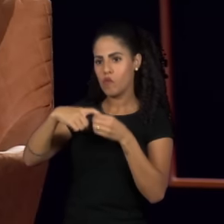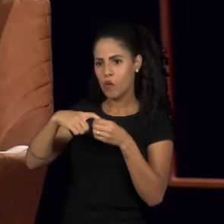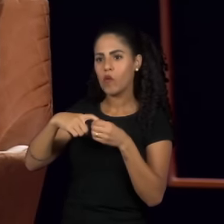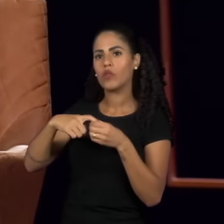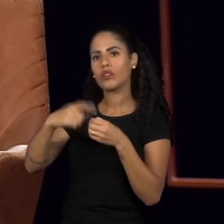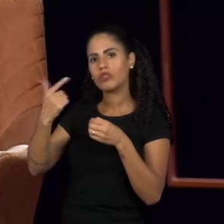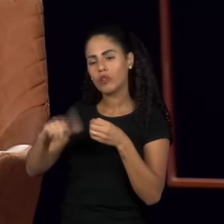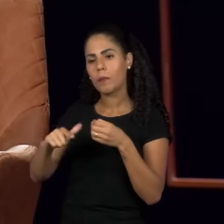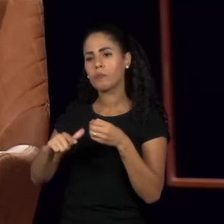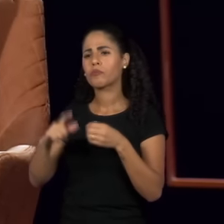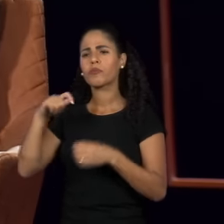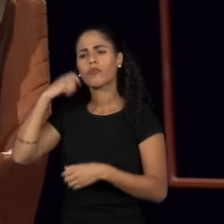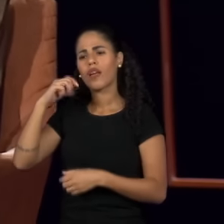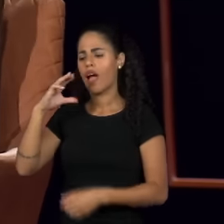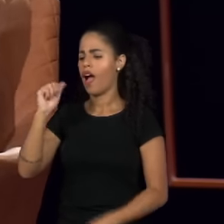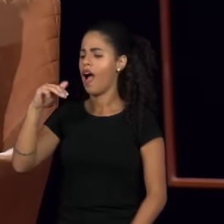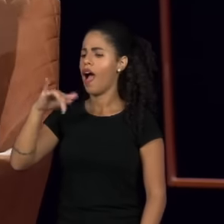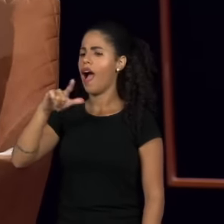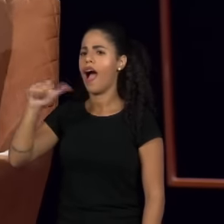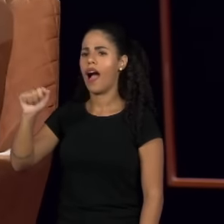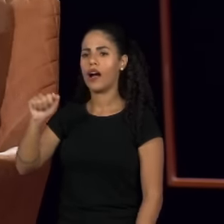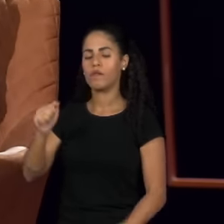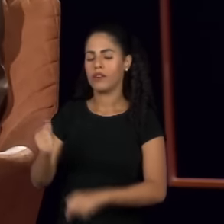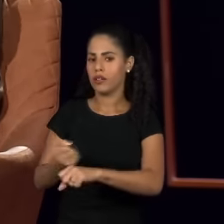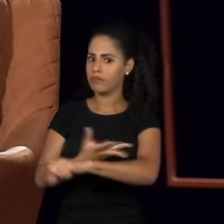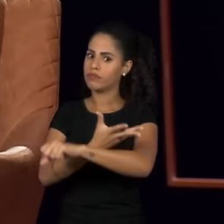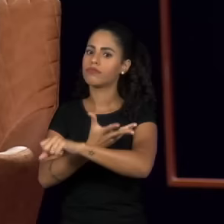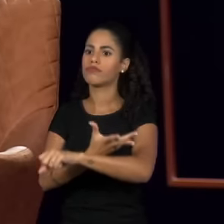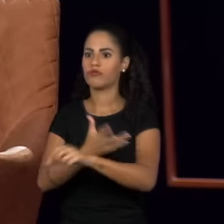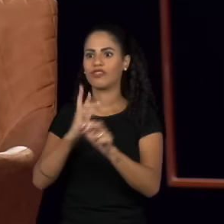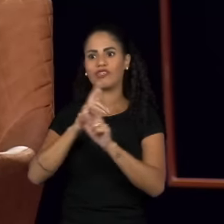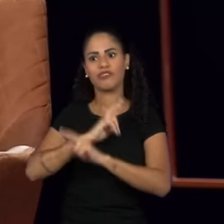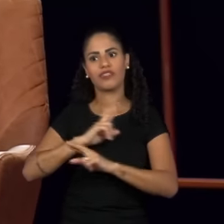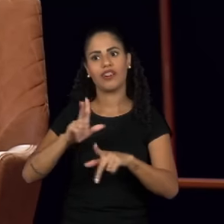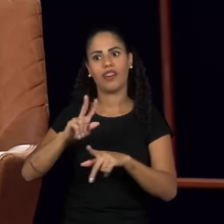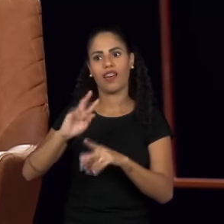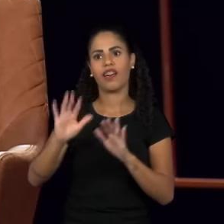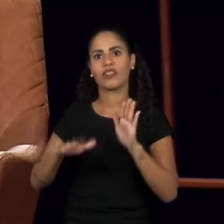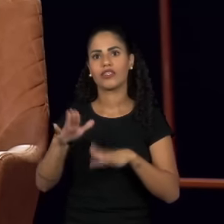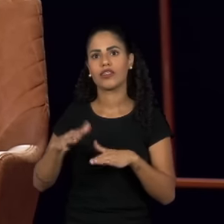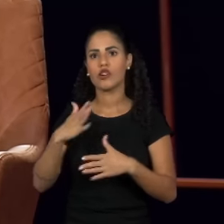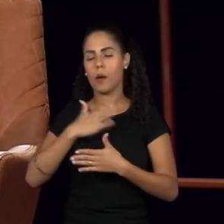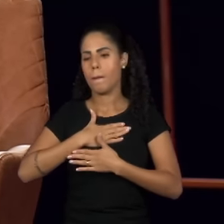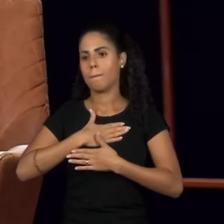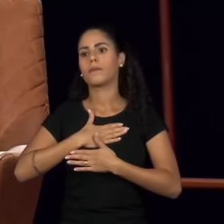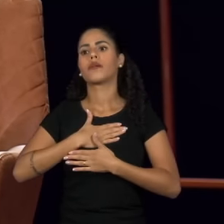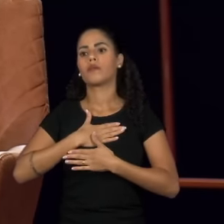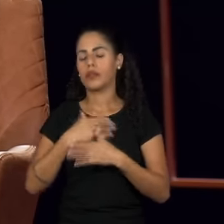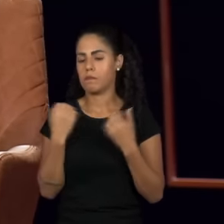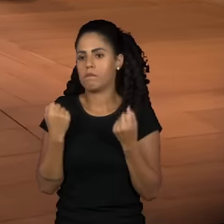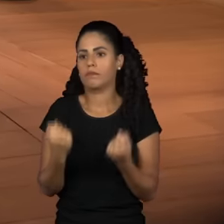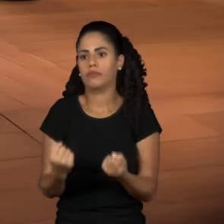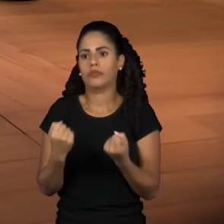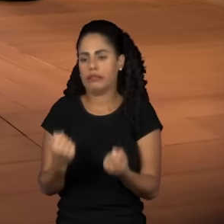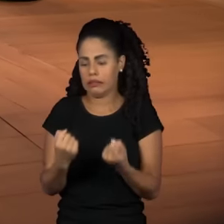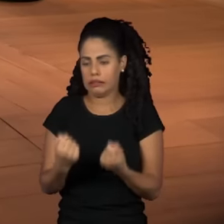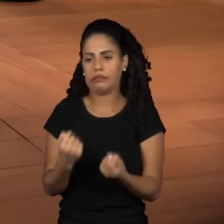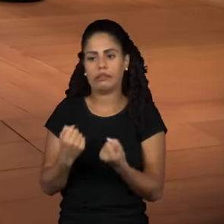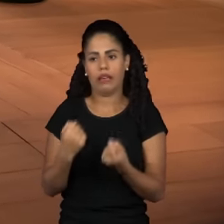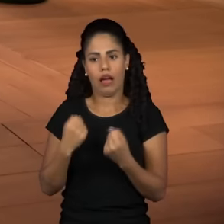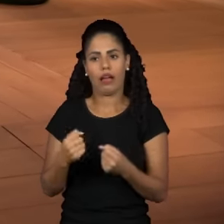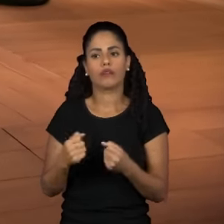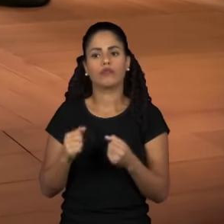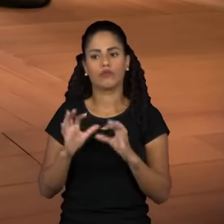falava, Camila é uma atriz temperamental. Eu acho que sim, porque... Para mim, era muito pesada